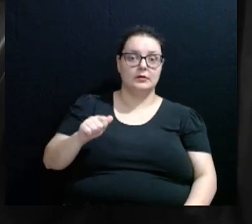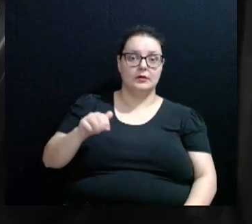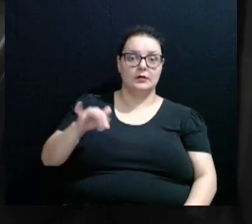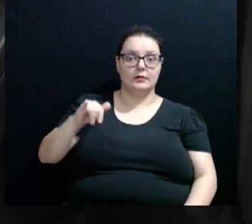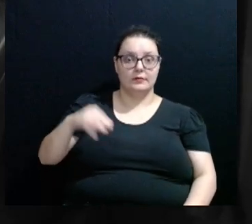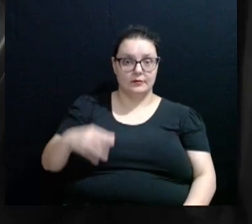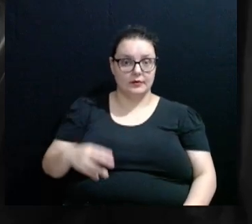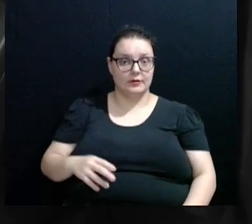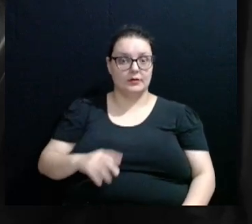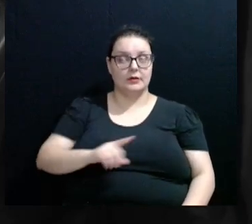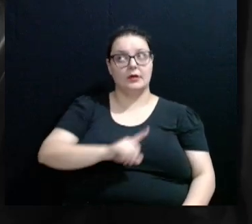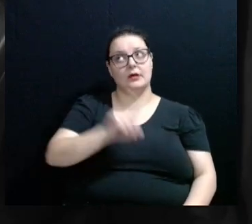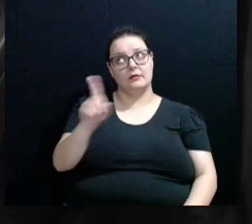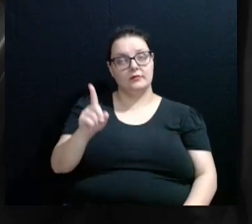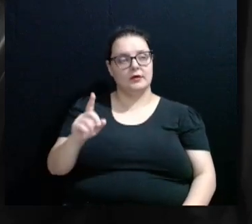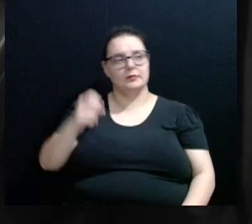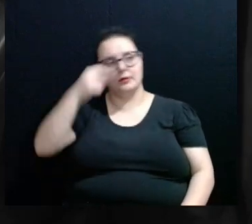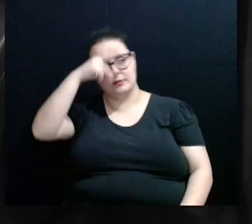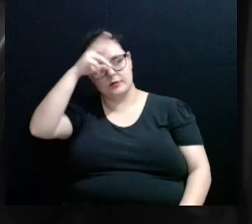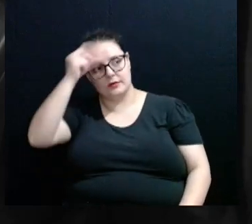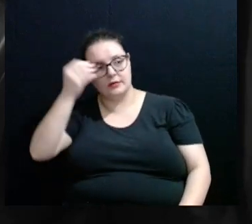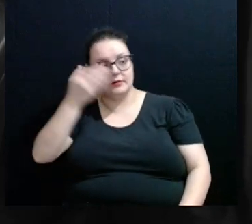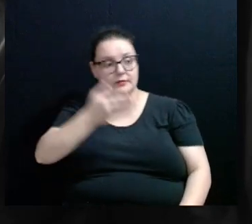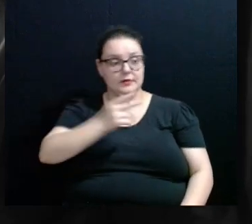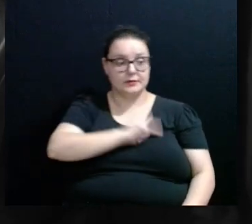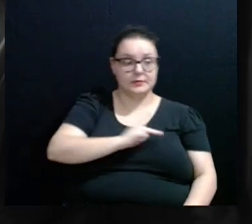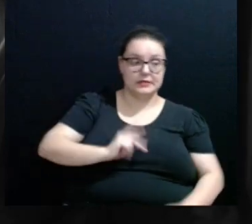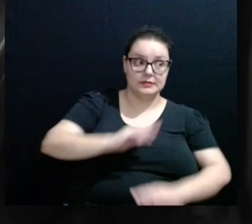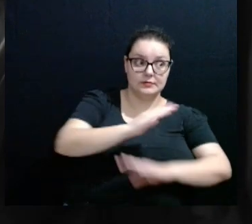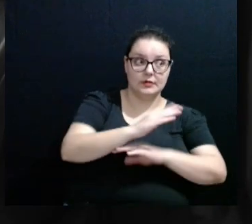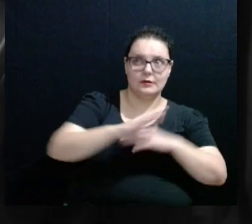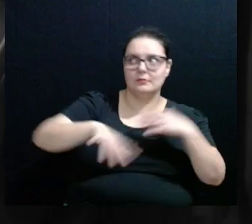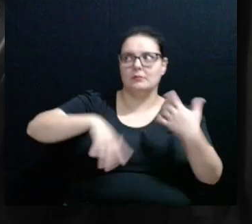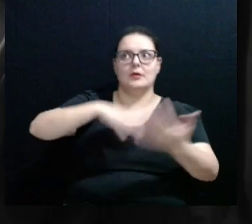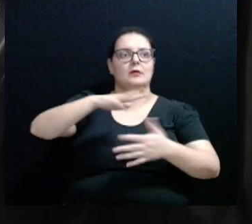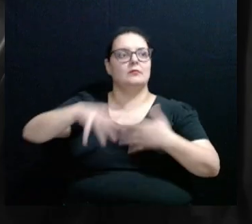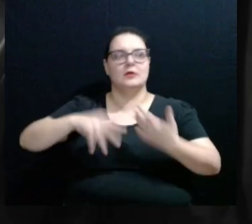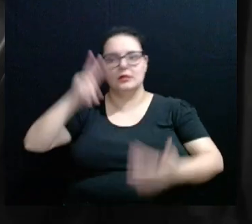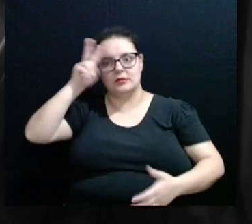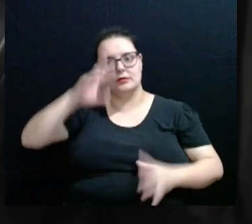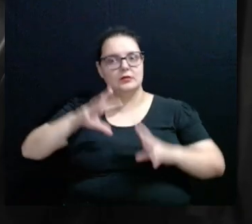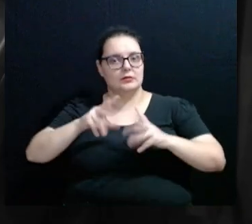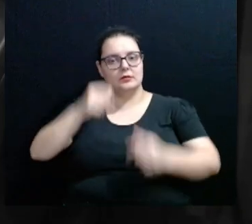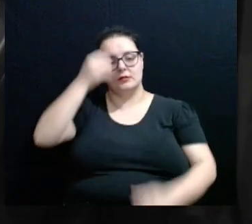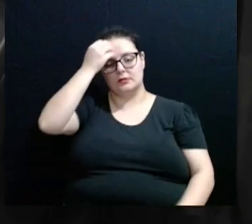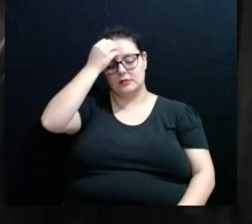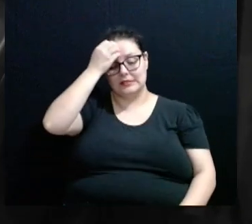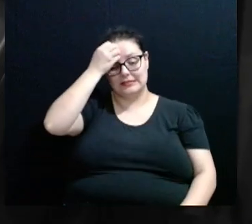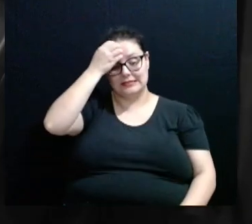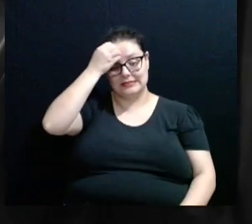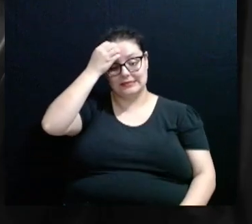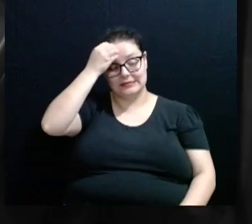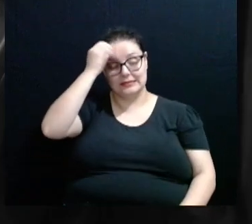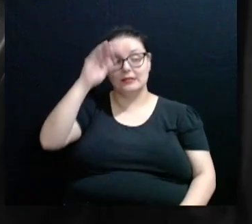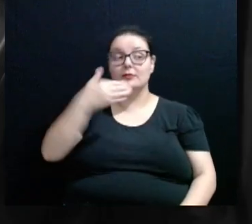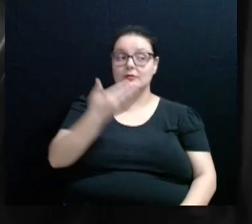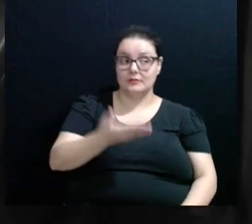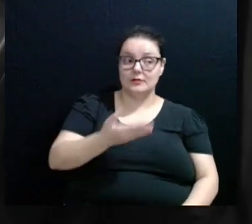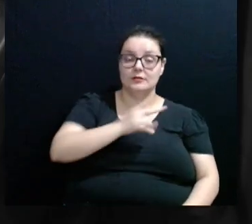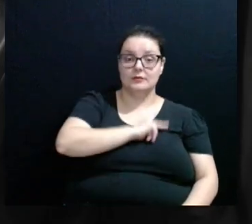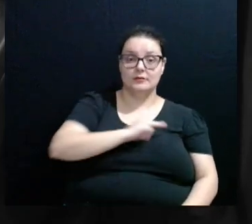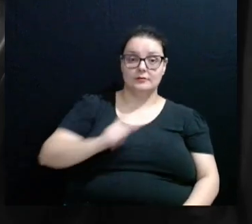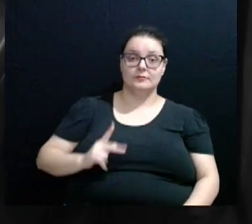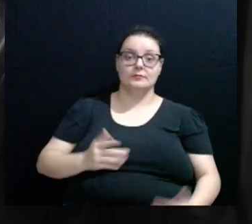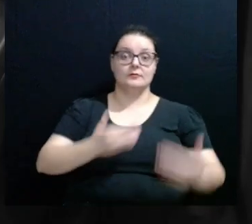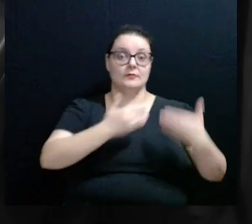presidente da Câmara. Como que foi esse turbilhão todo? E ainda, quando você se tornou presidente, você ainda foi